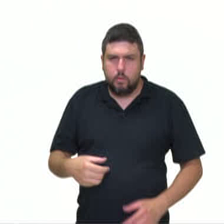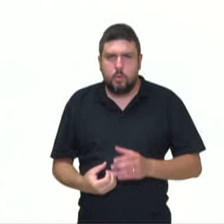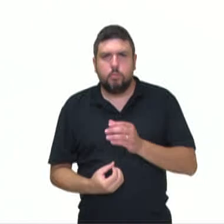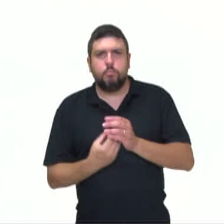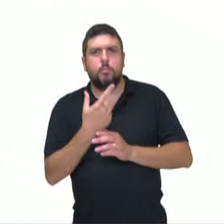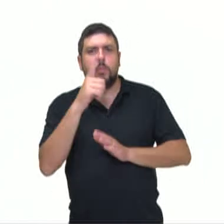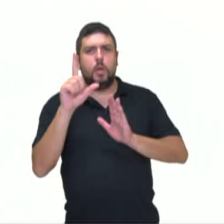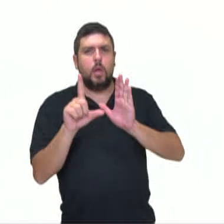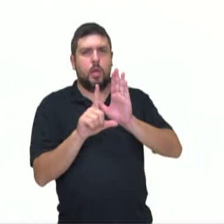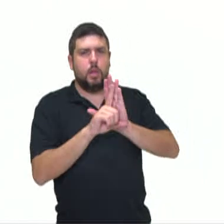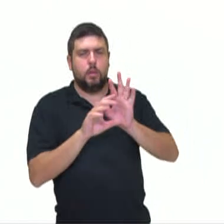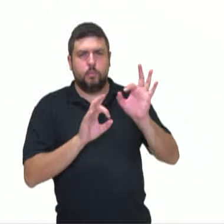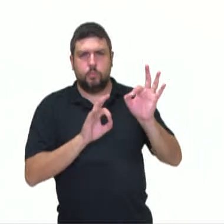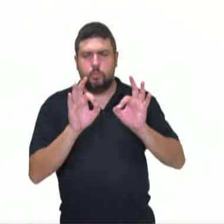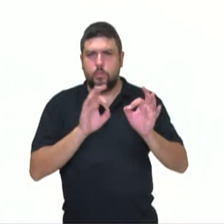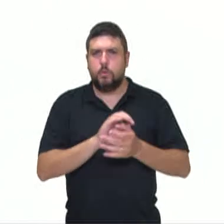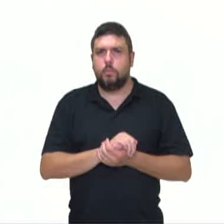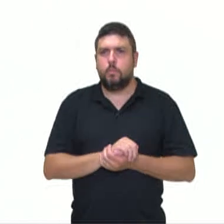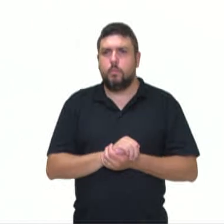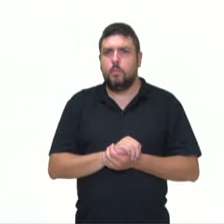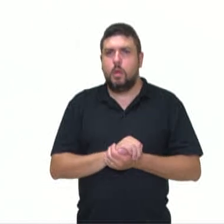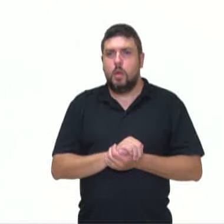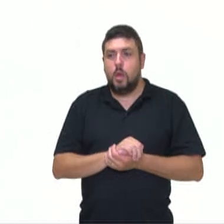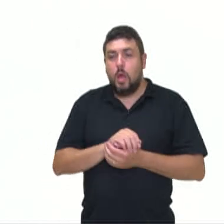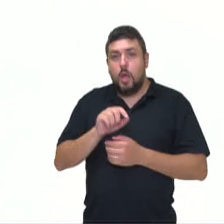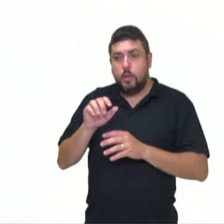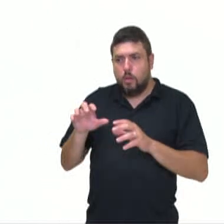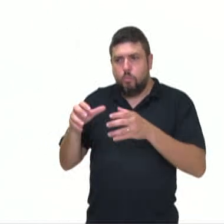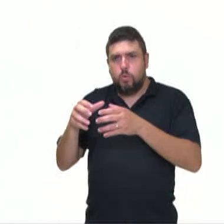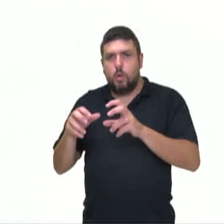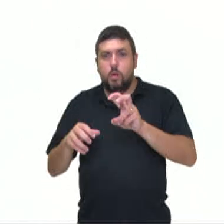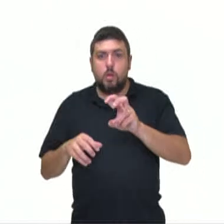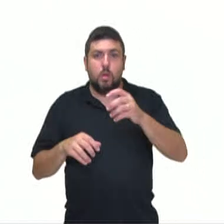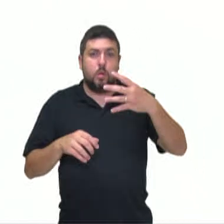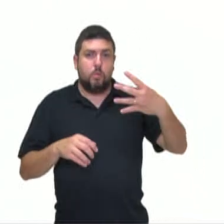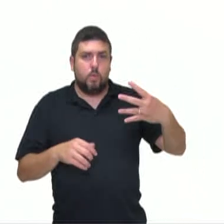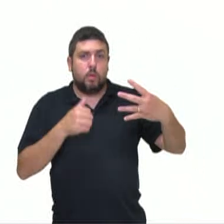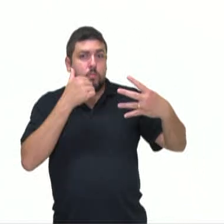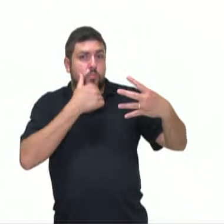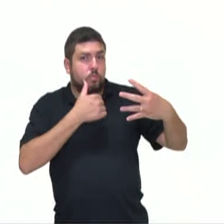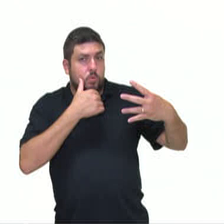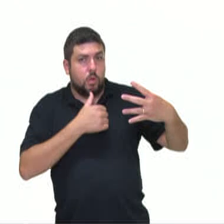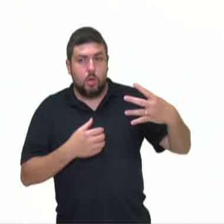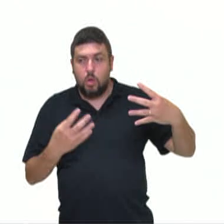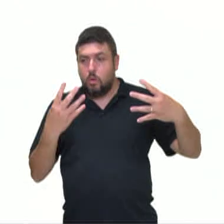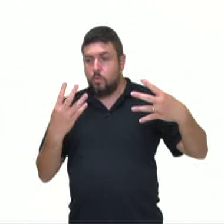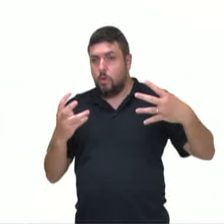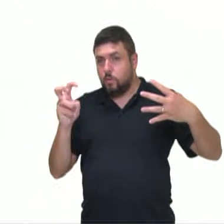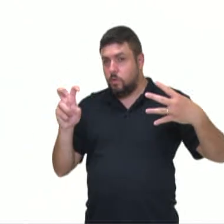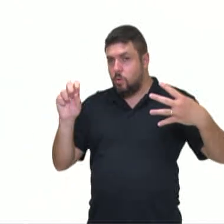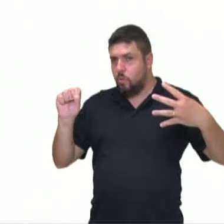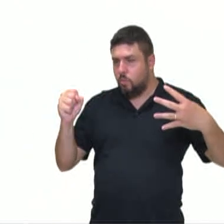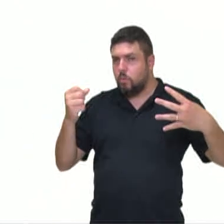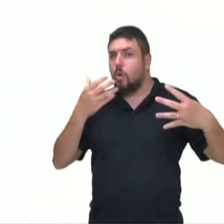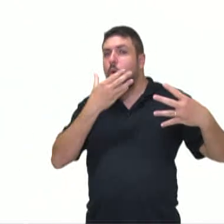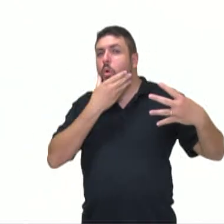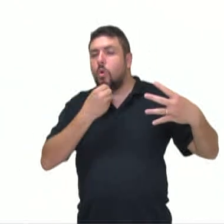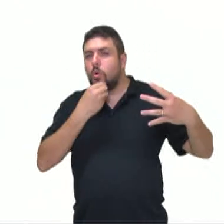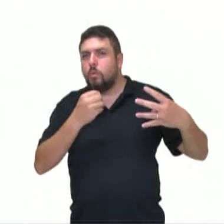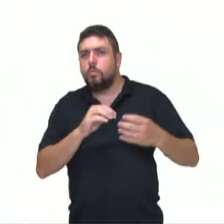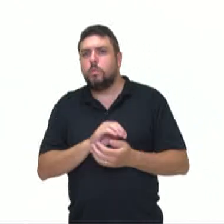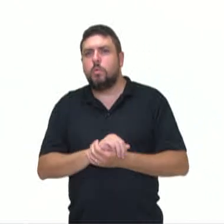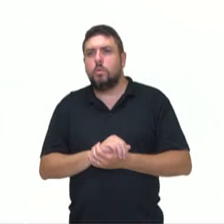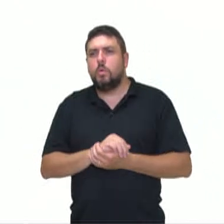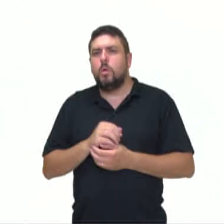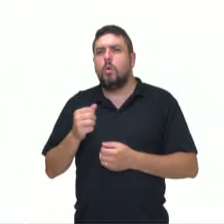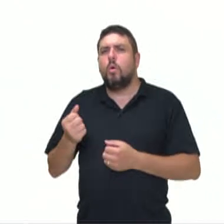leis. Desses parlamentares, 54 eram mulheres e 458 eram homens. Quantos homens